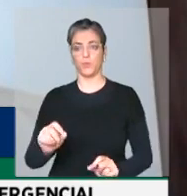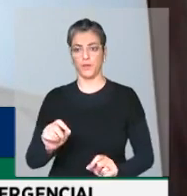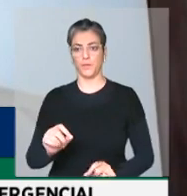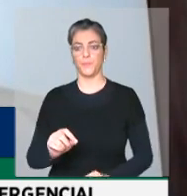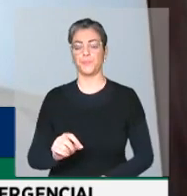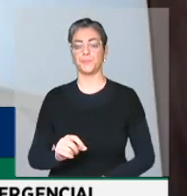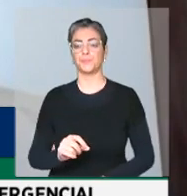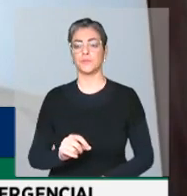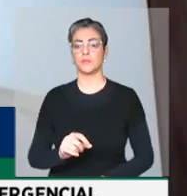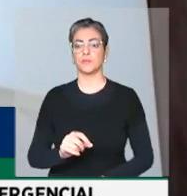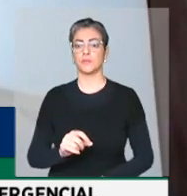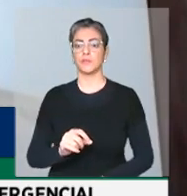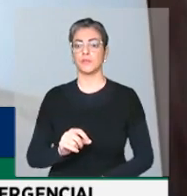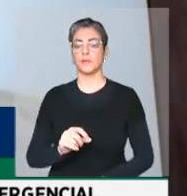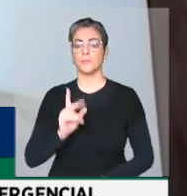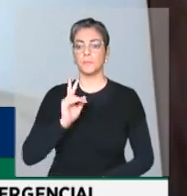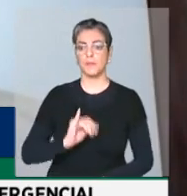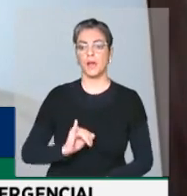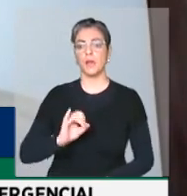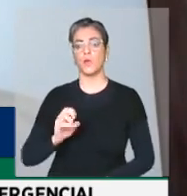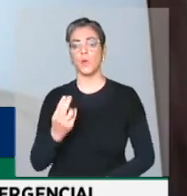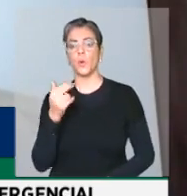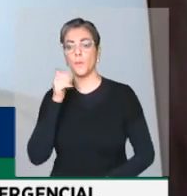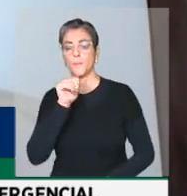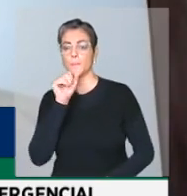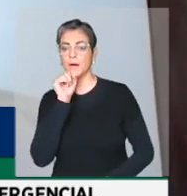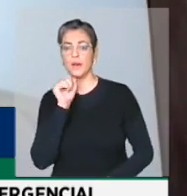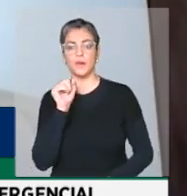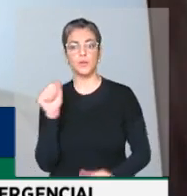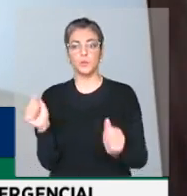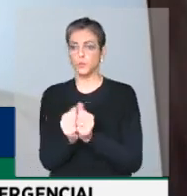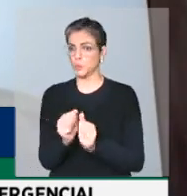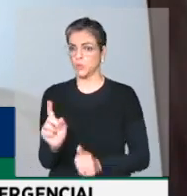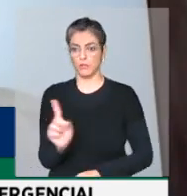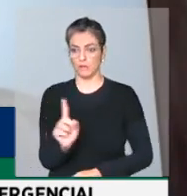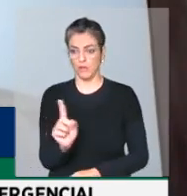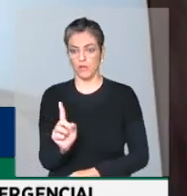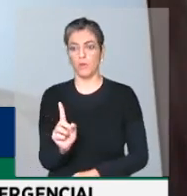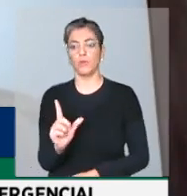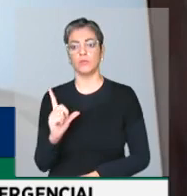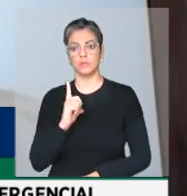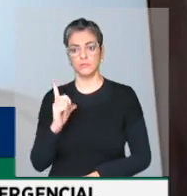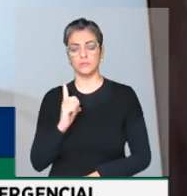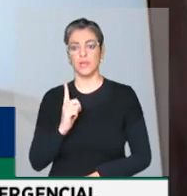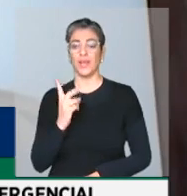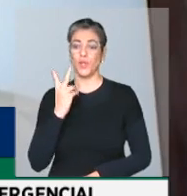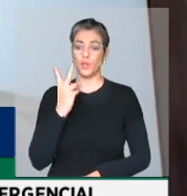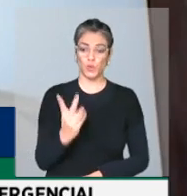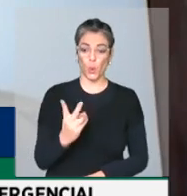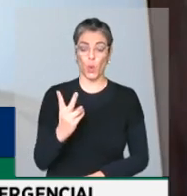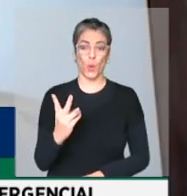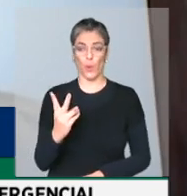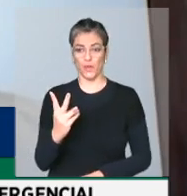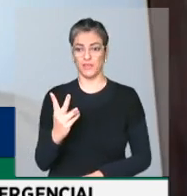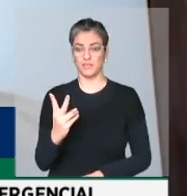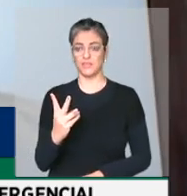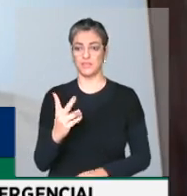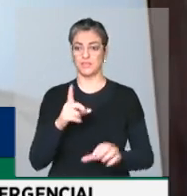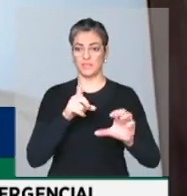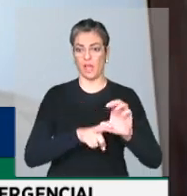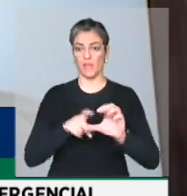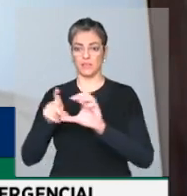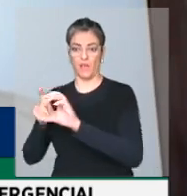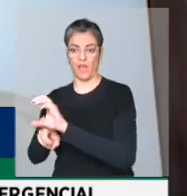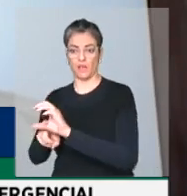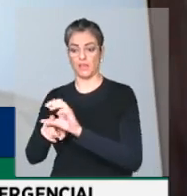e genitora não formem uma única família e haja duplicidade na indicação de dependente no cadastro do